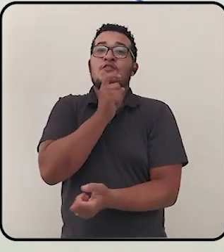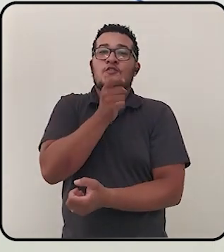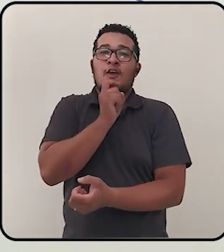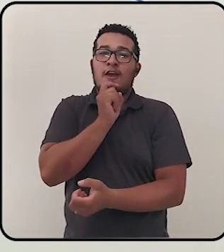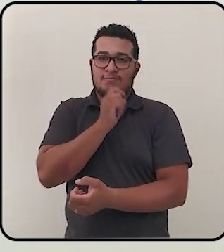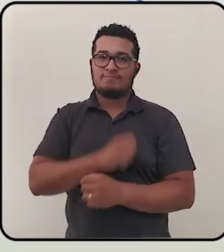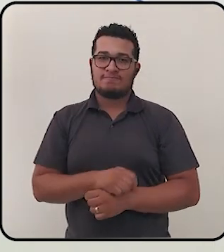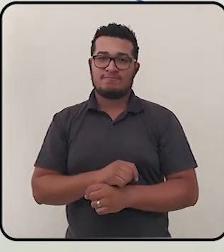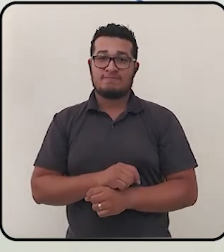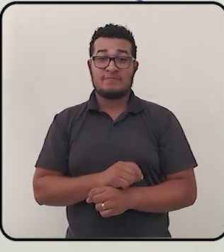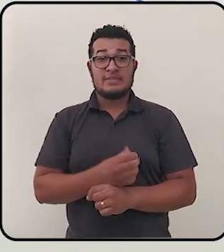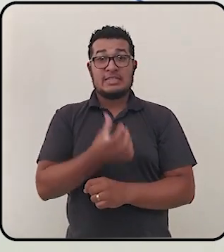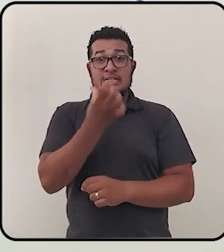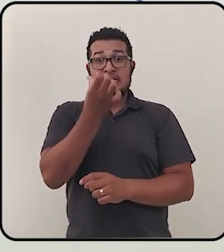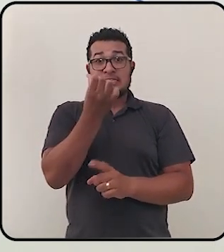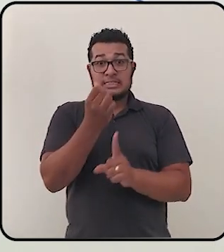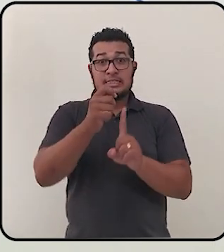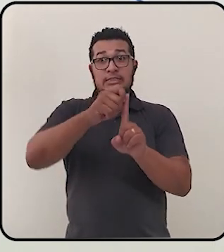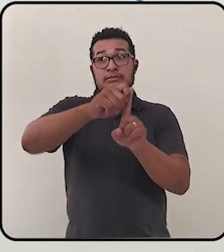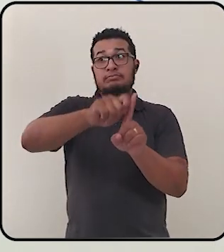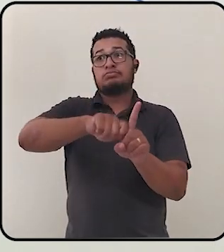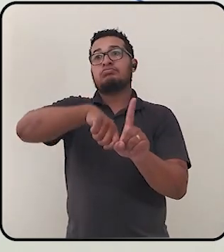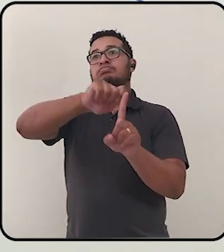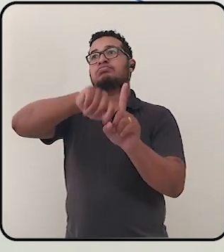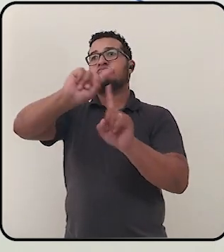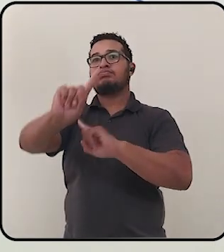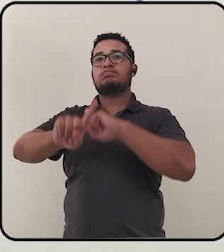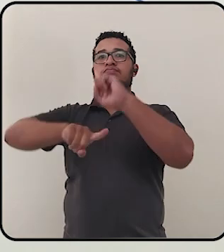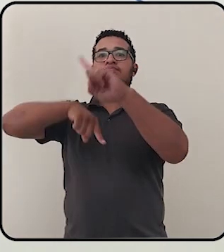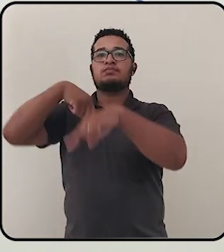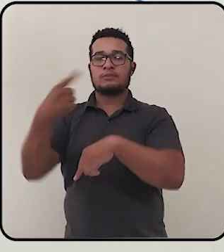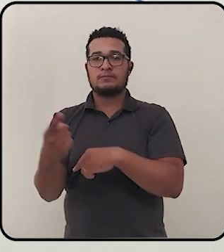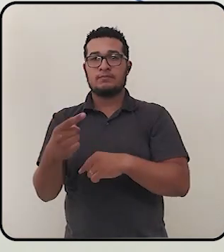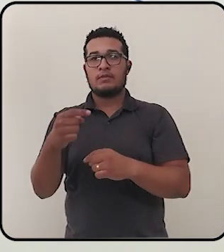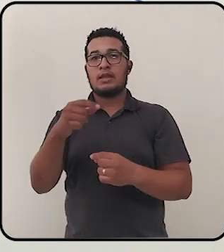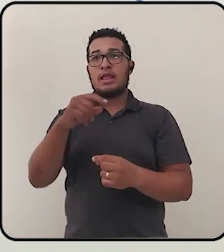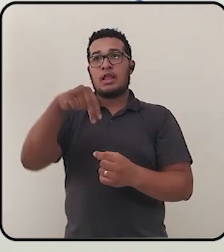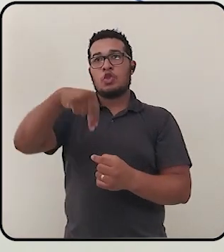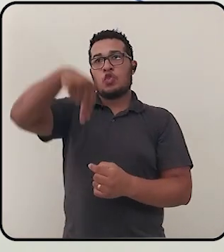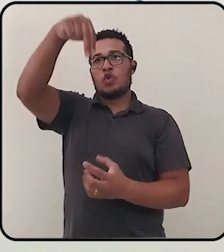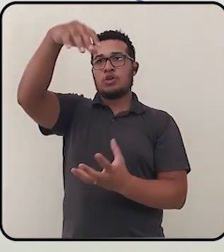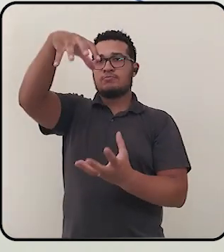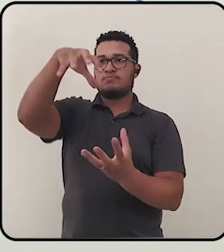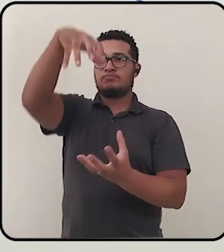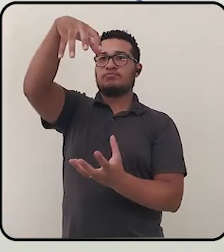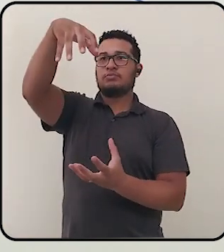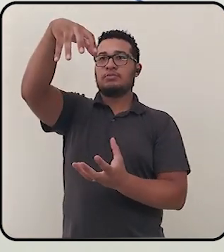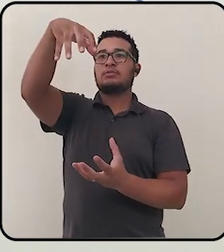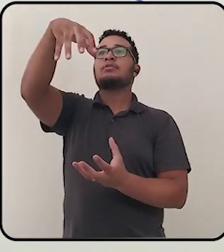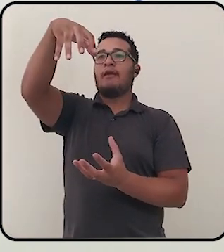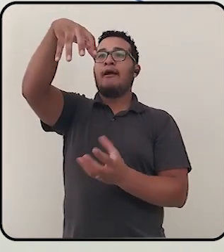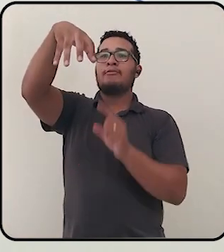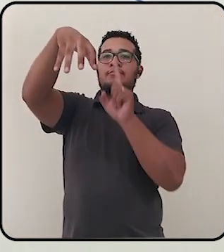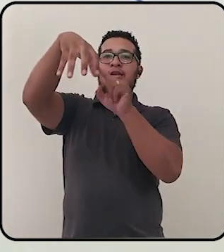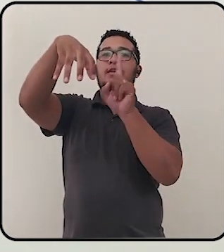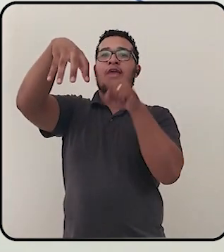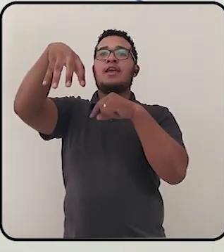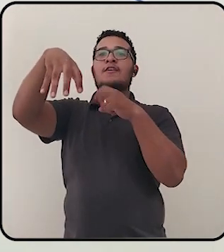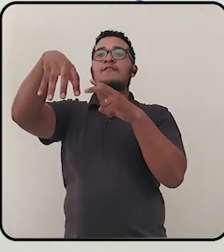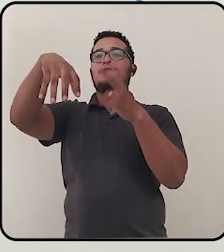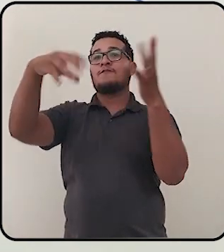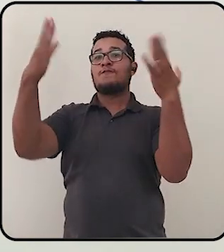6 meses depois, o contrário, né? O norte, verão, o sul,